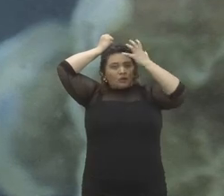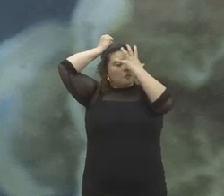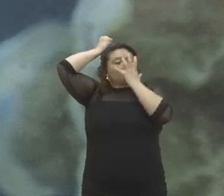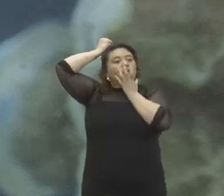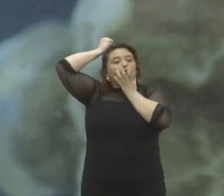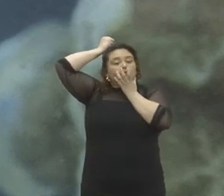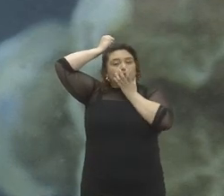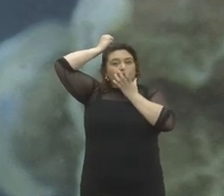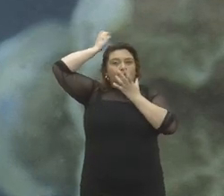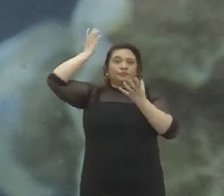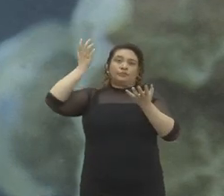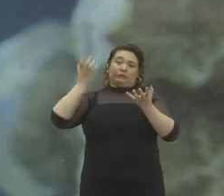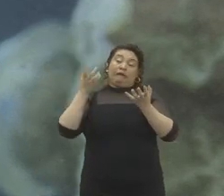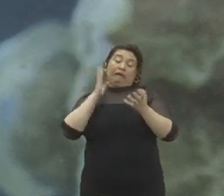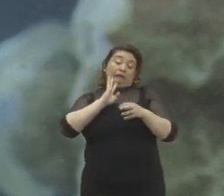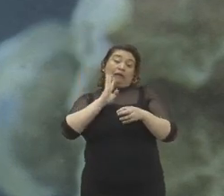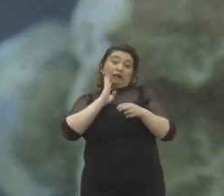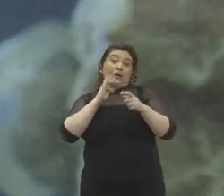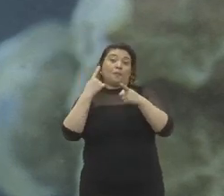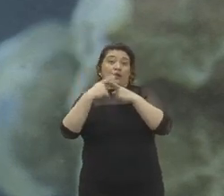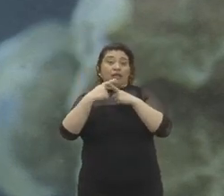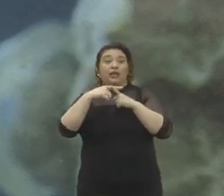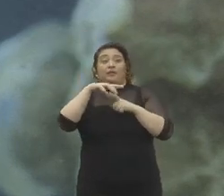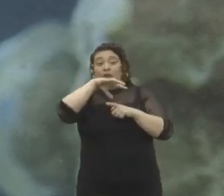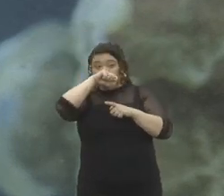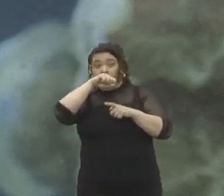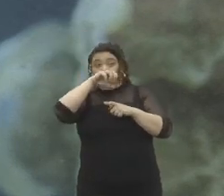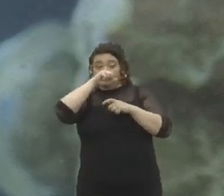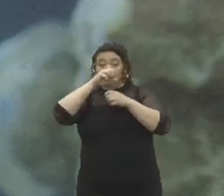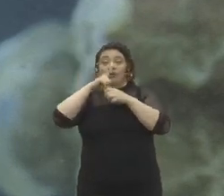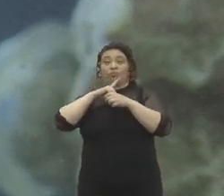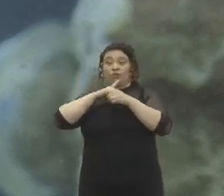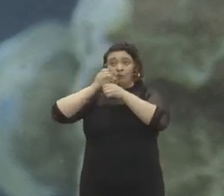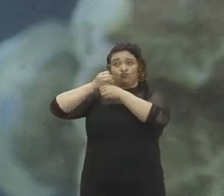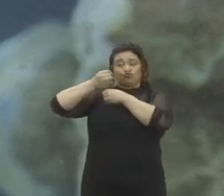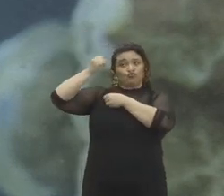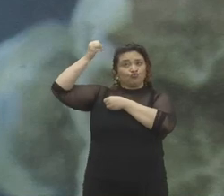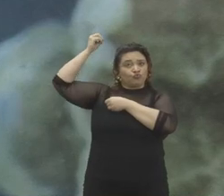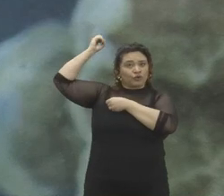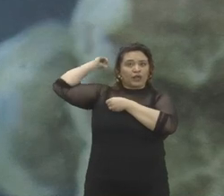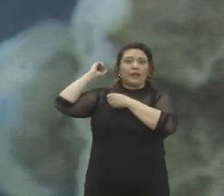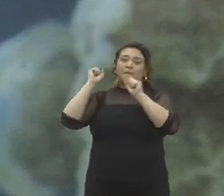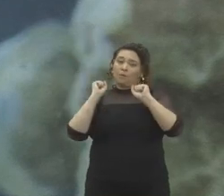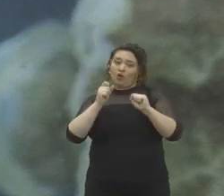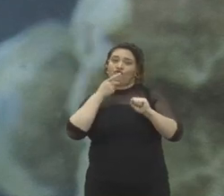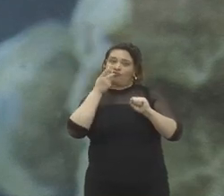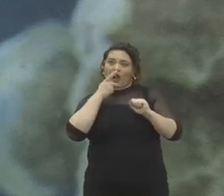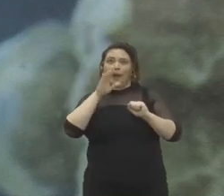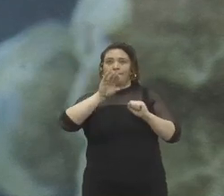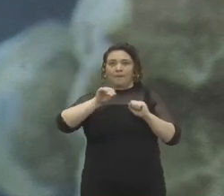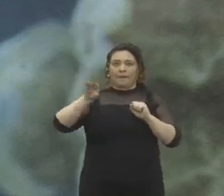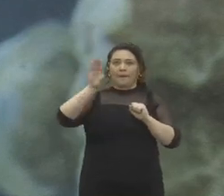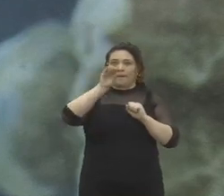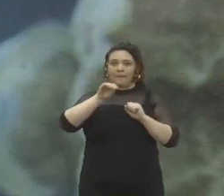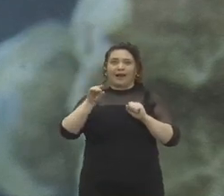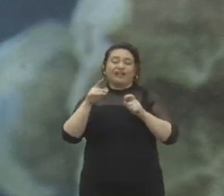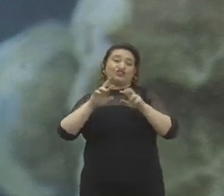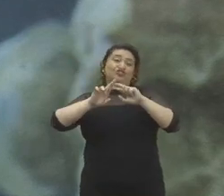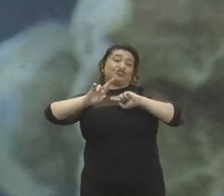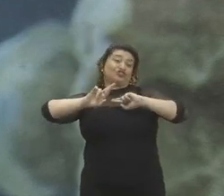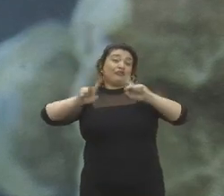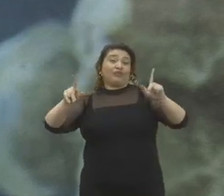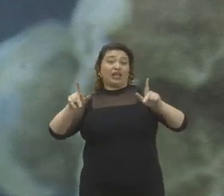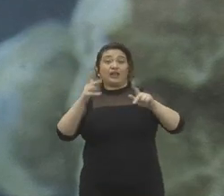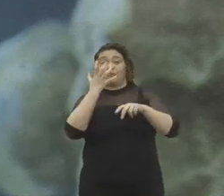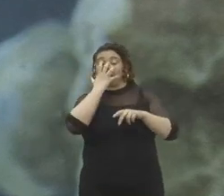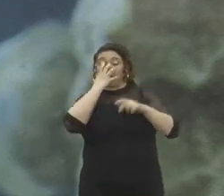inteiro é legal porque você respira lá dentro né E pode falar né ao contrário das máscaras comuns que